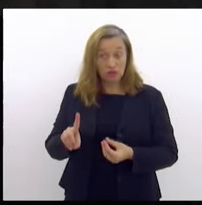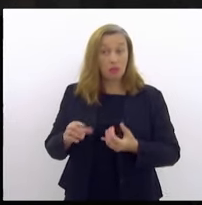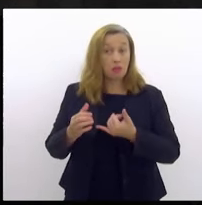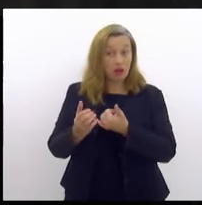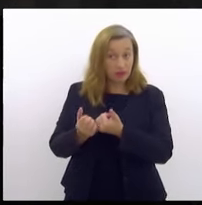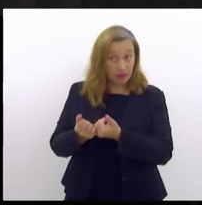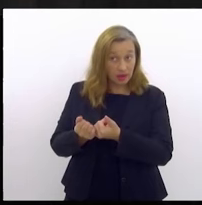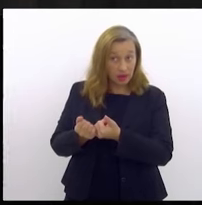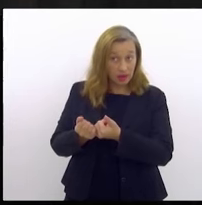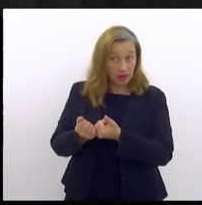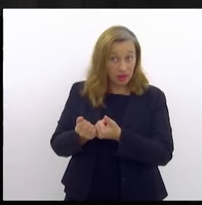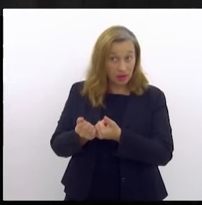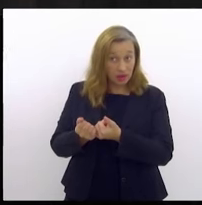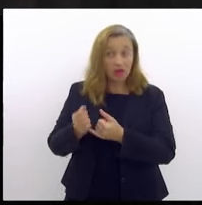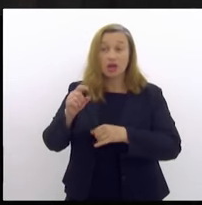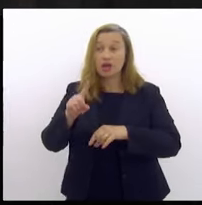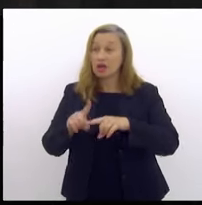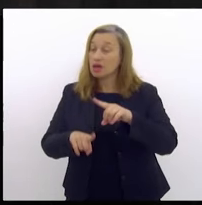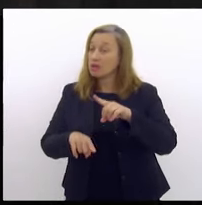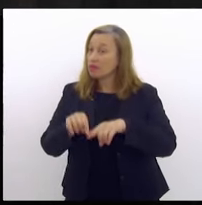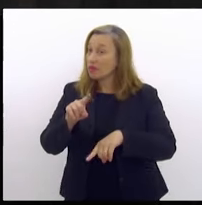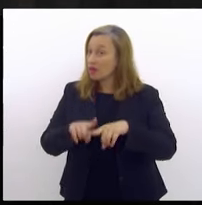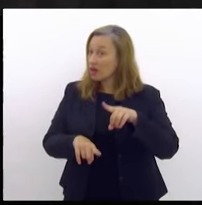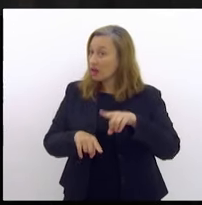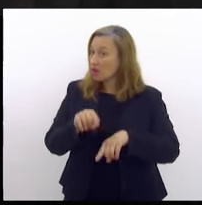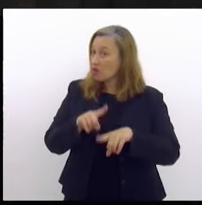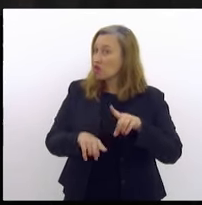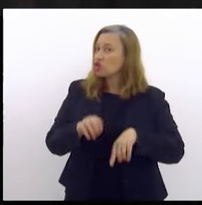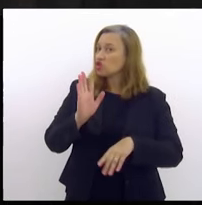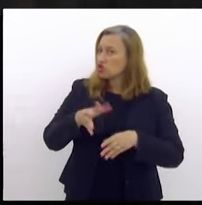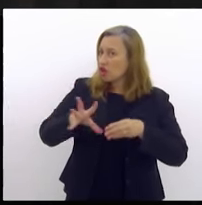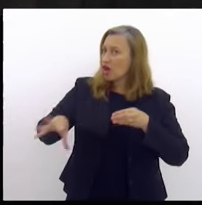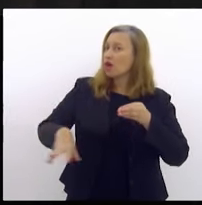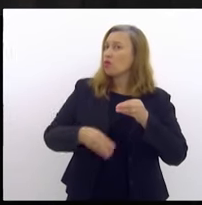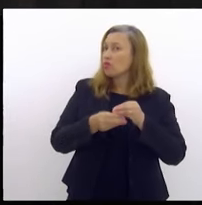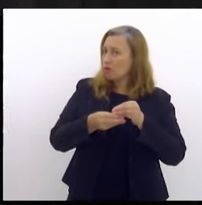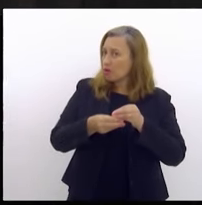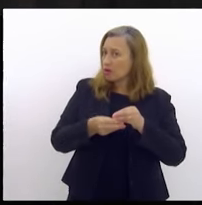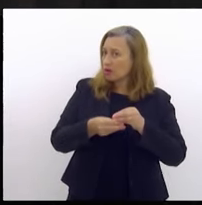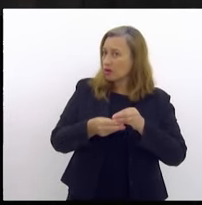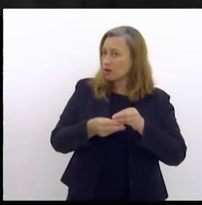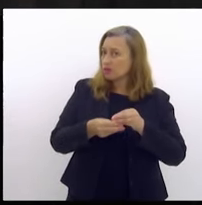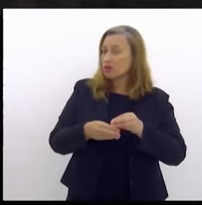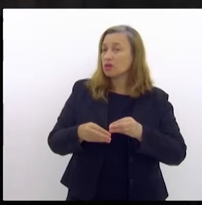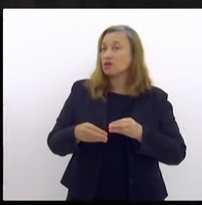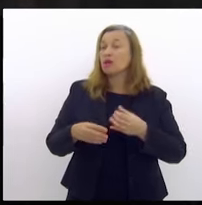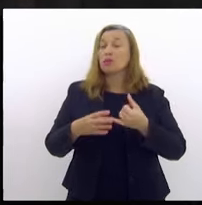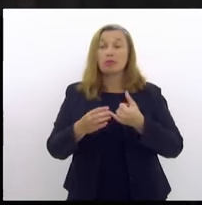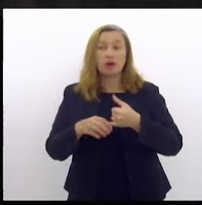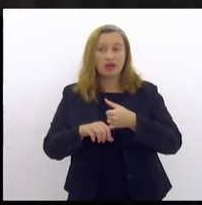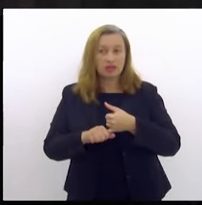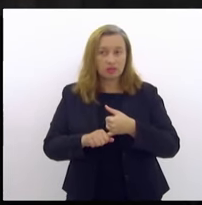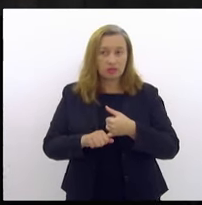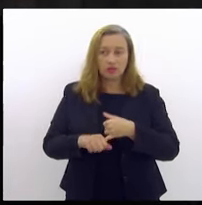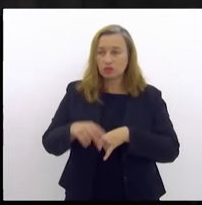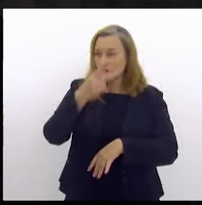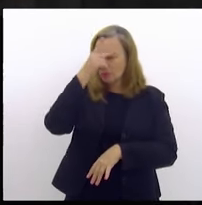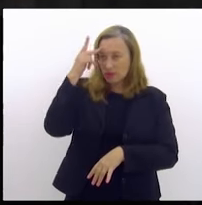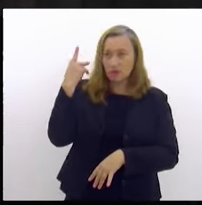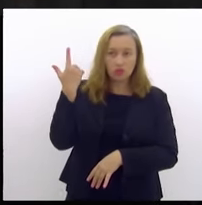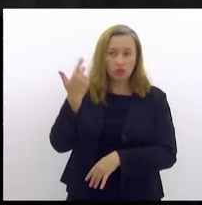material ou imaterial já incorporado ao patrimônio de uma pessoa